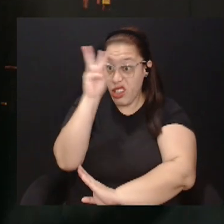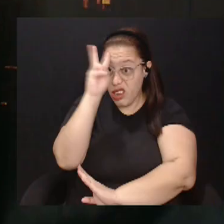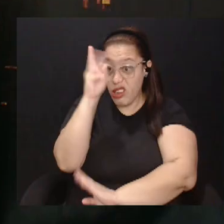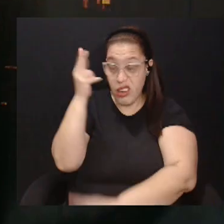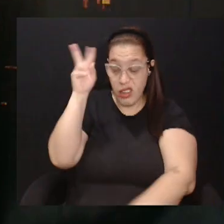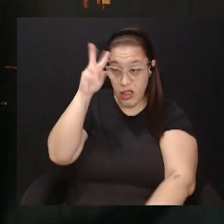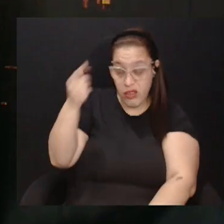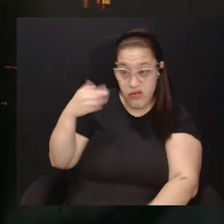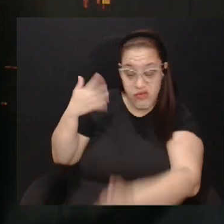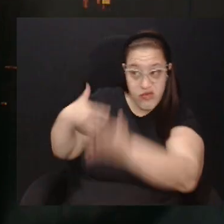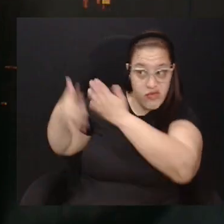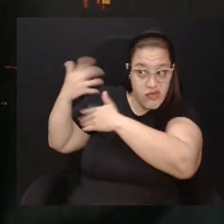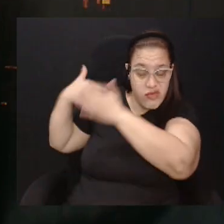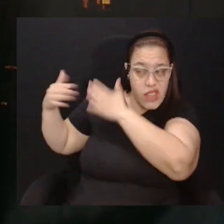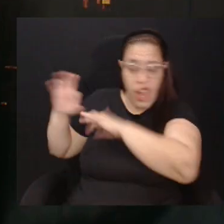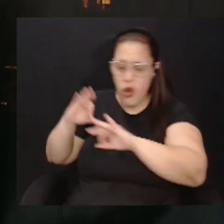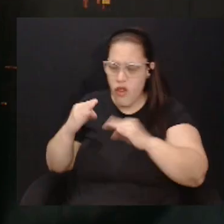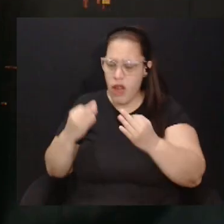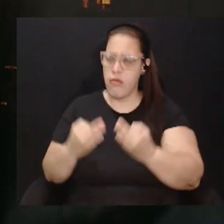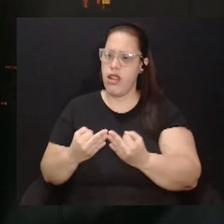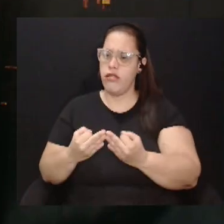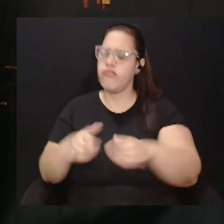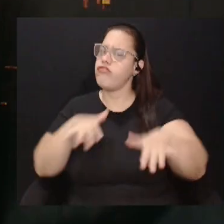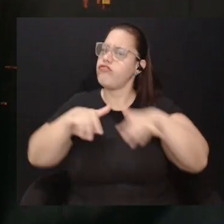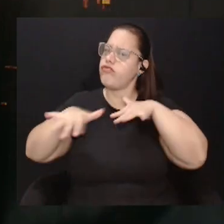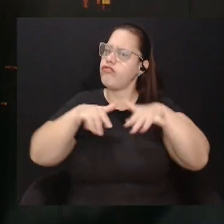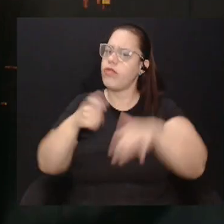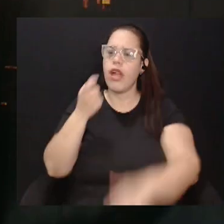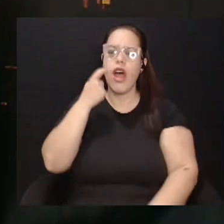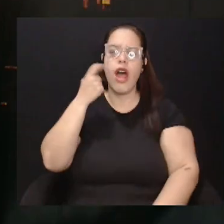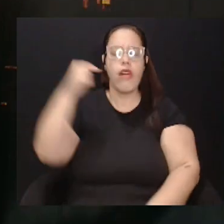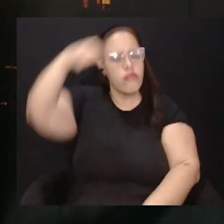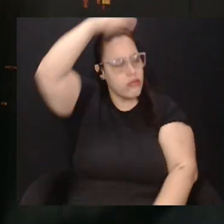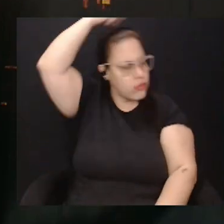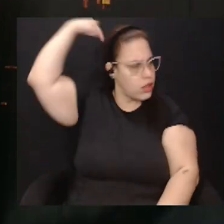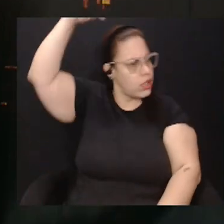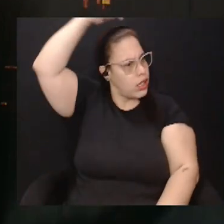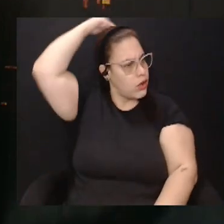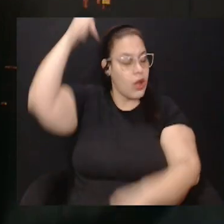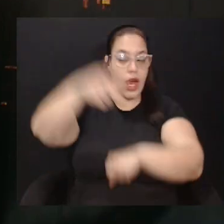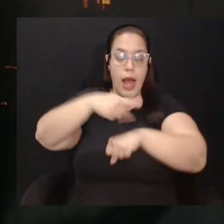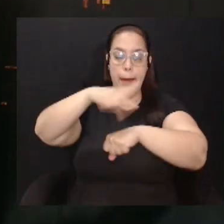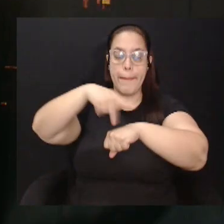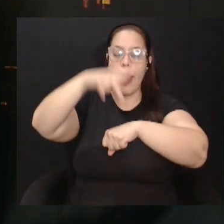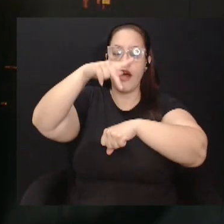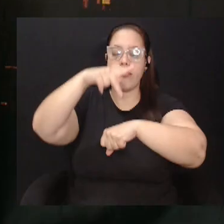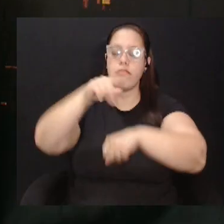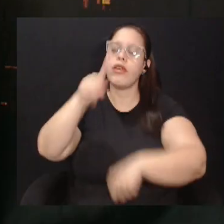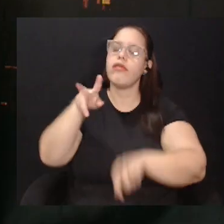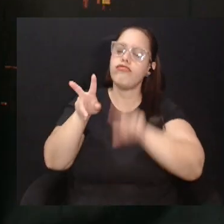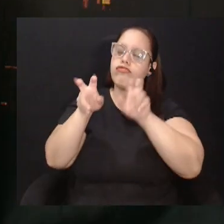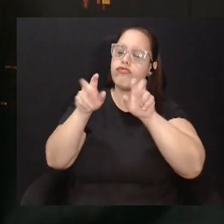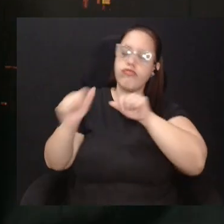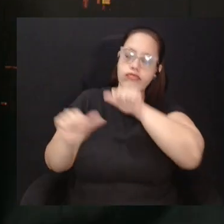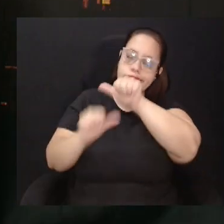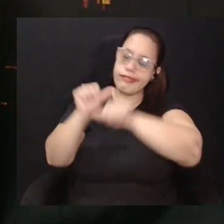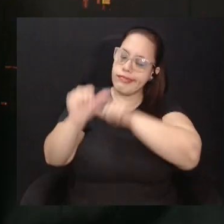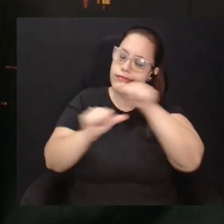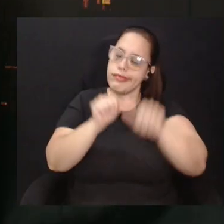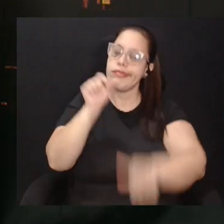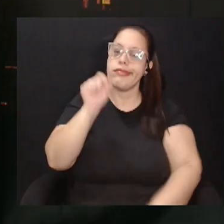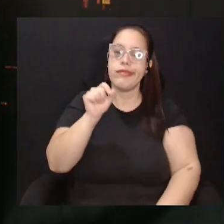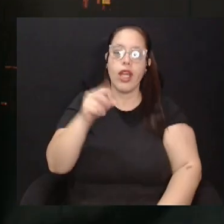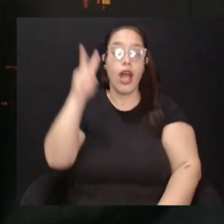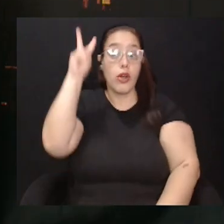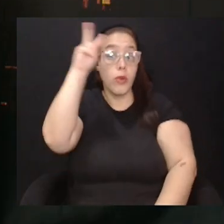sua família, desse momento, na Sexta-feira Santa, na Páscoa? É sobre essas transformações, é sobre as histórias